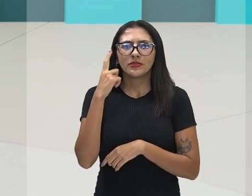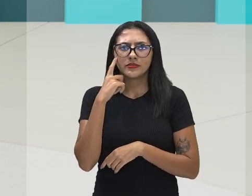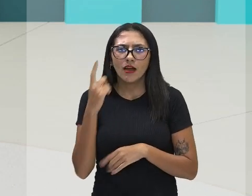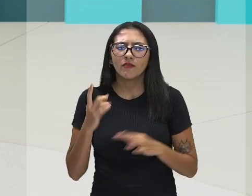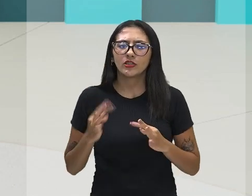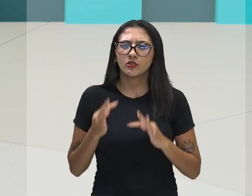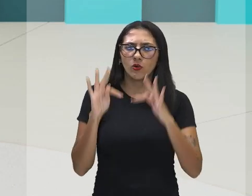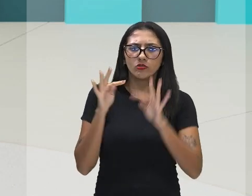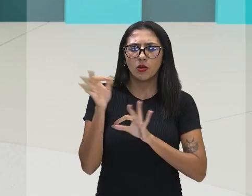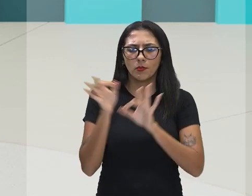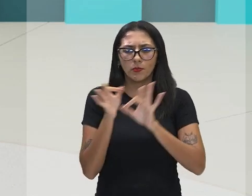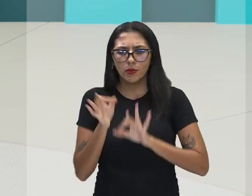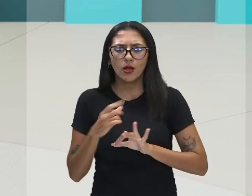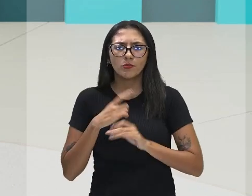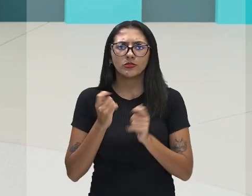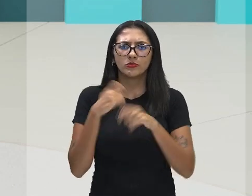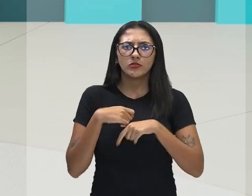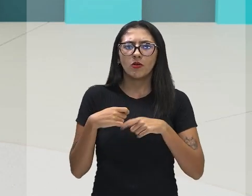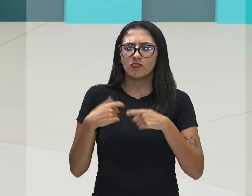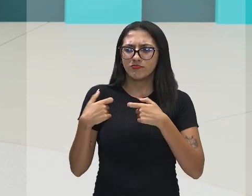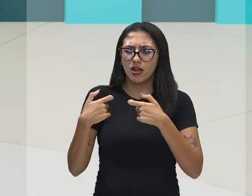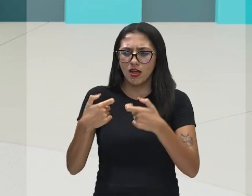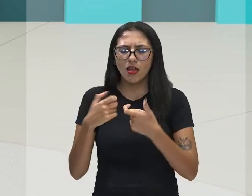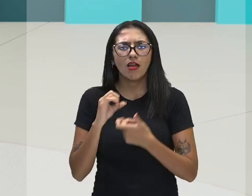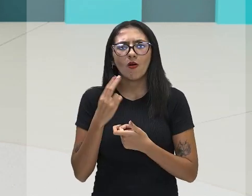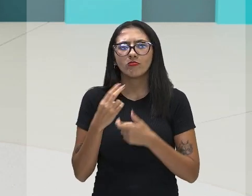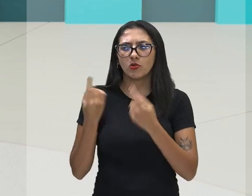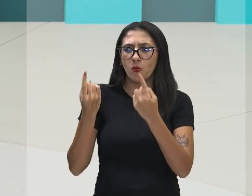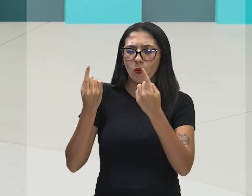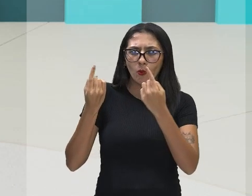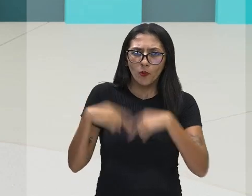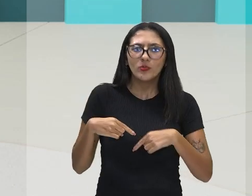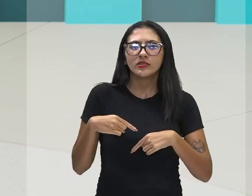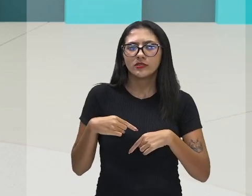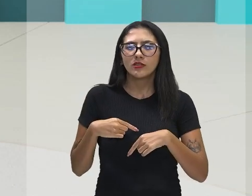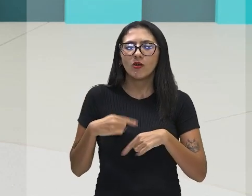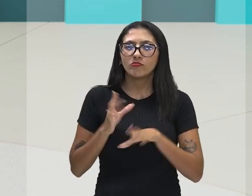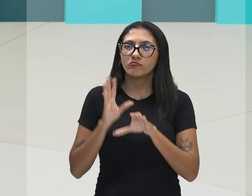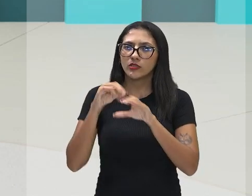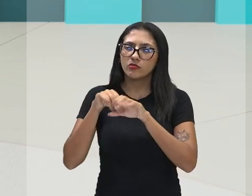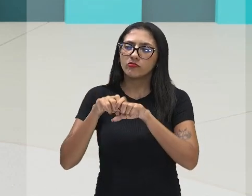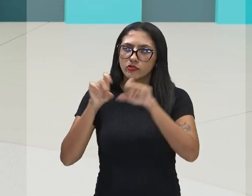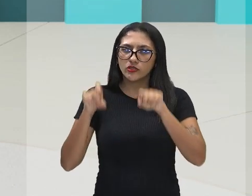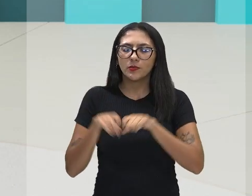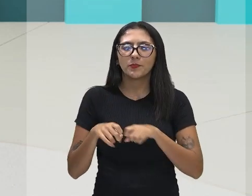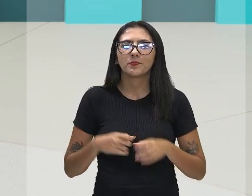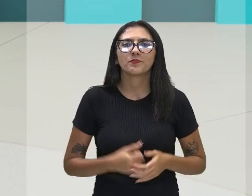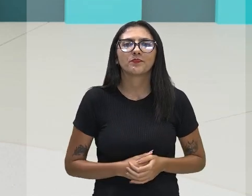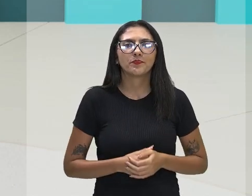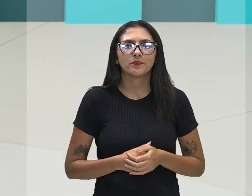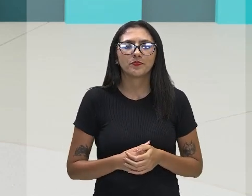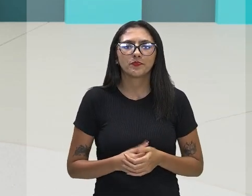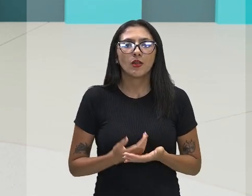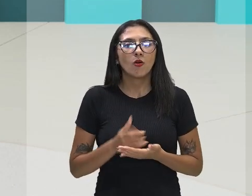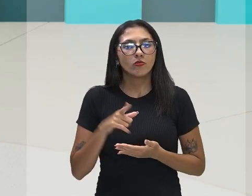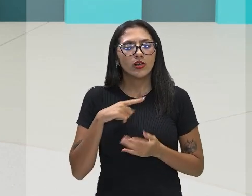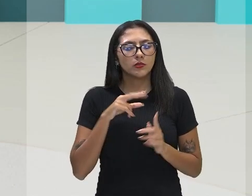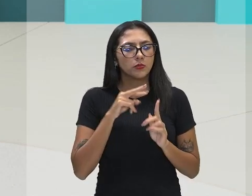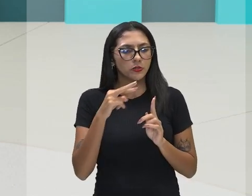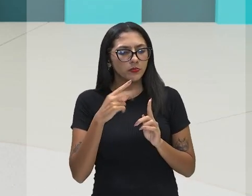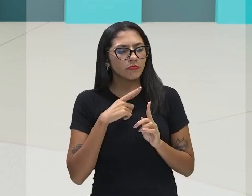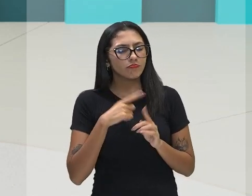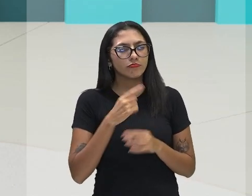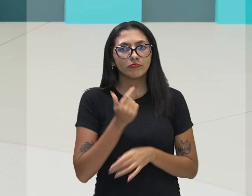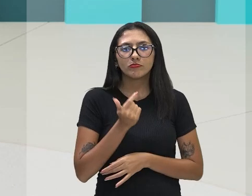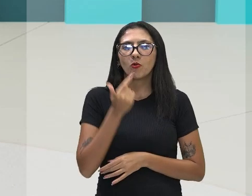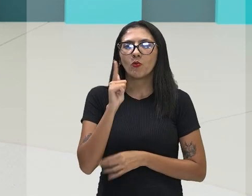que disputas, guerras, competições aconteçam dentro desses ambientes. E nessa perspectiva eu trago para vocês um outro